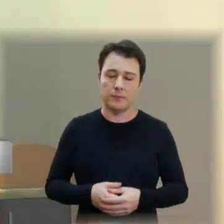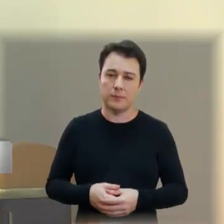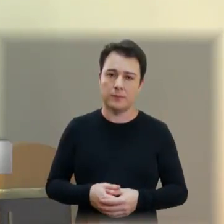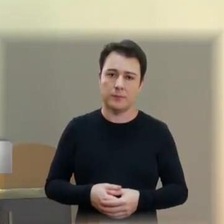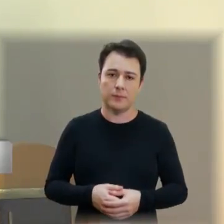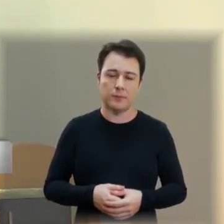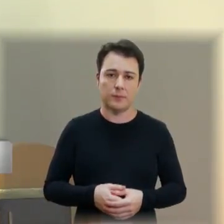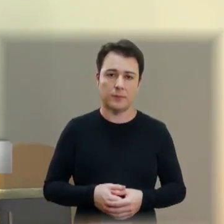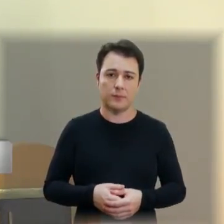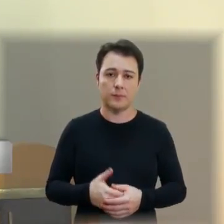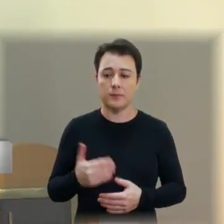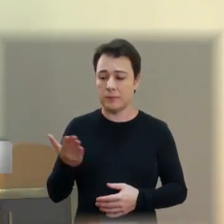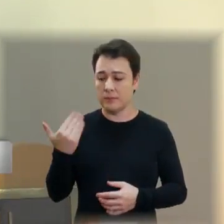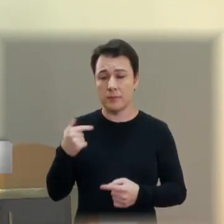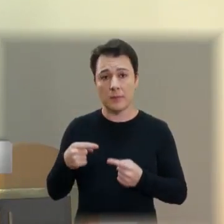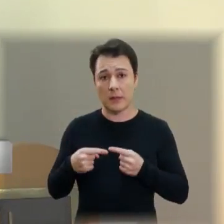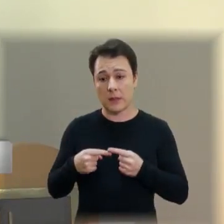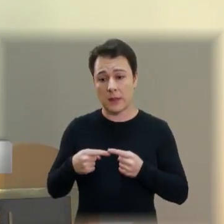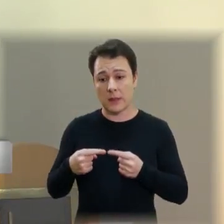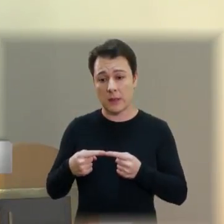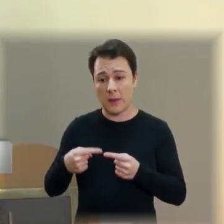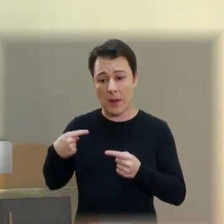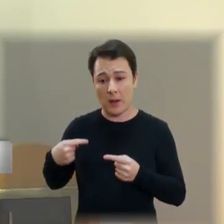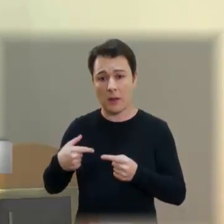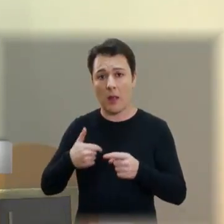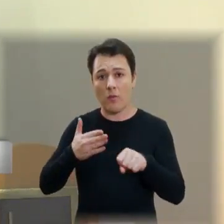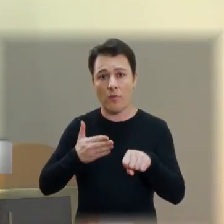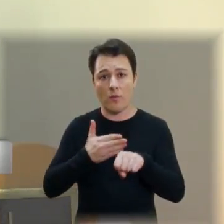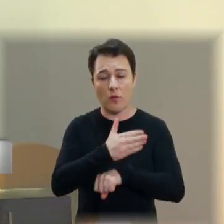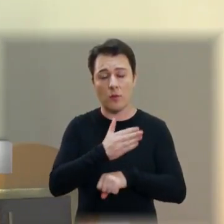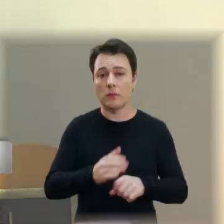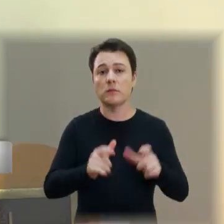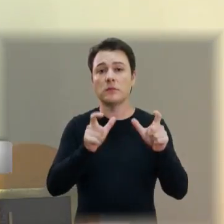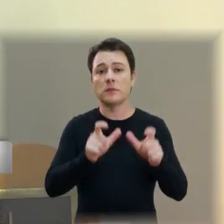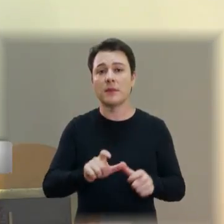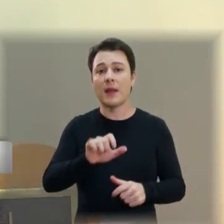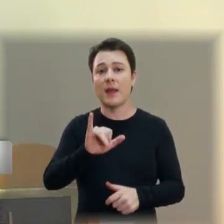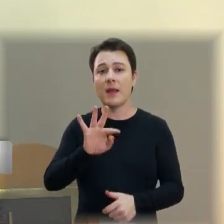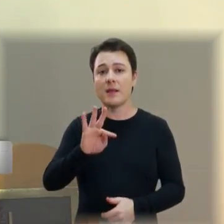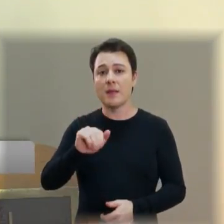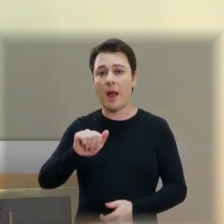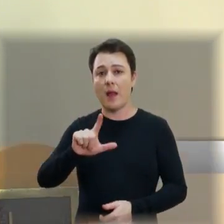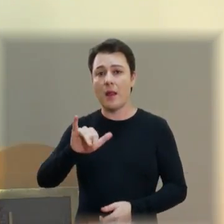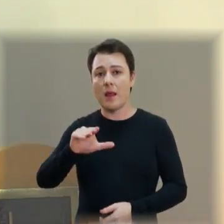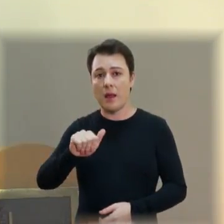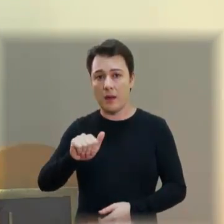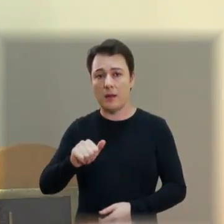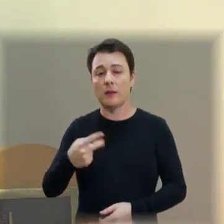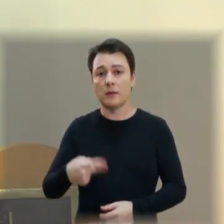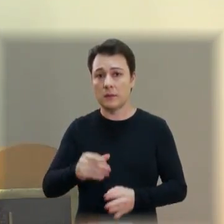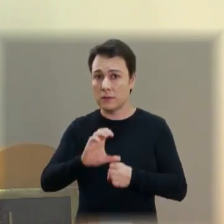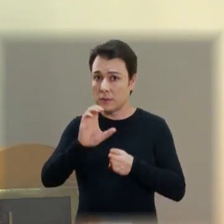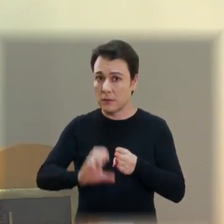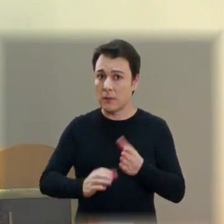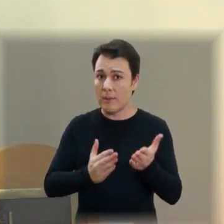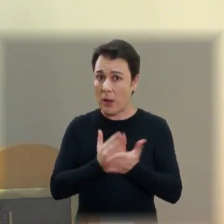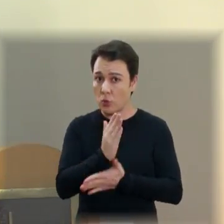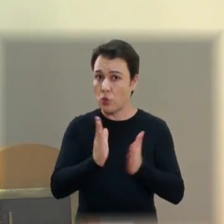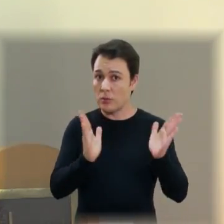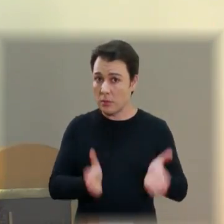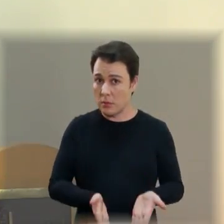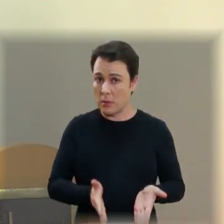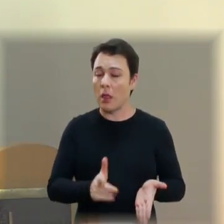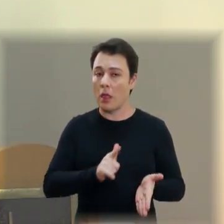E essa semana, eu estive lá no Jardim Itália. Passou aqui na Câmara já o